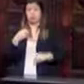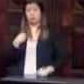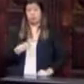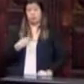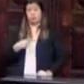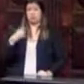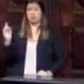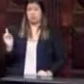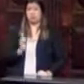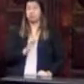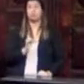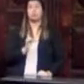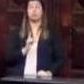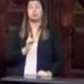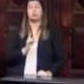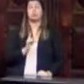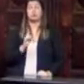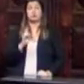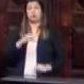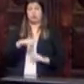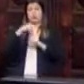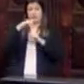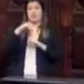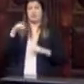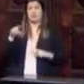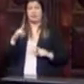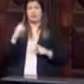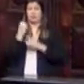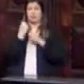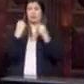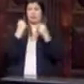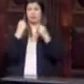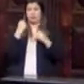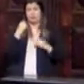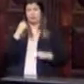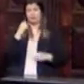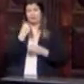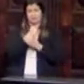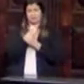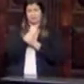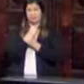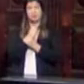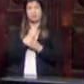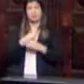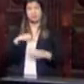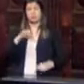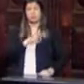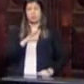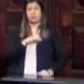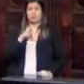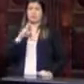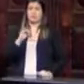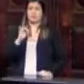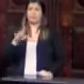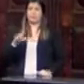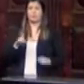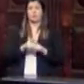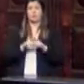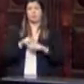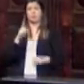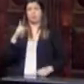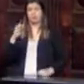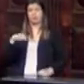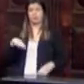dirigentes ou representantes das diferentes forças de segurança implicadas na situação: Polícia Civil, Polícia Militar,